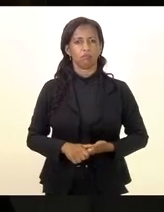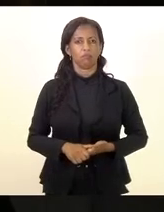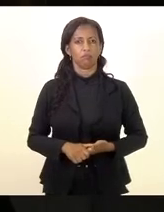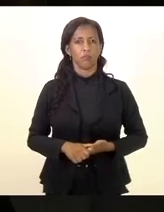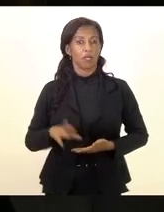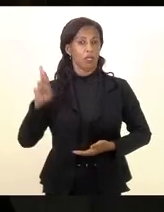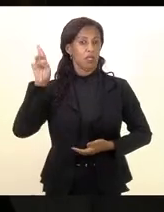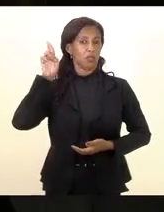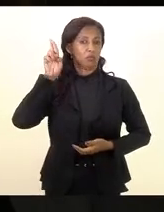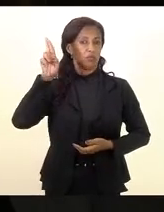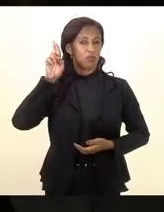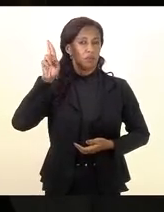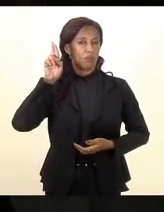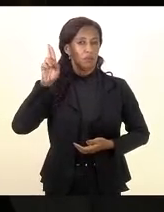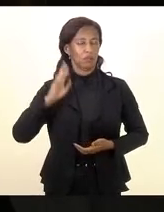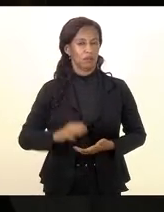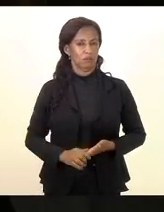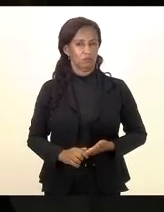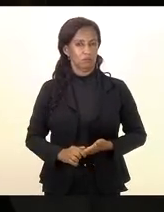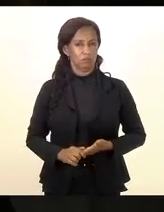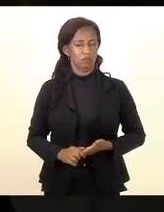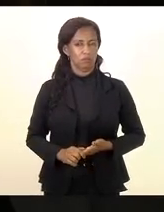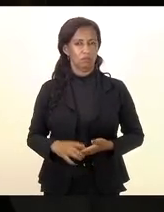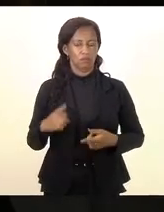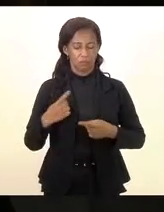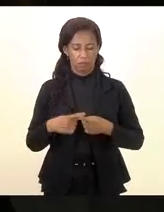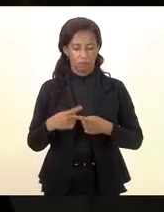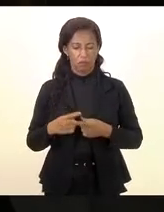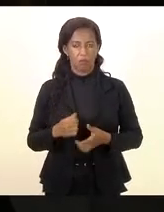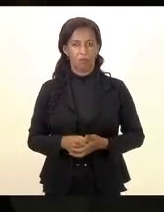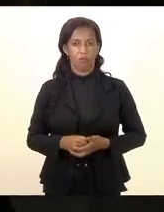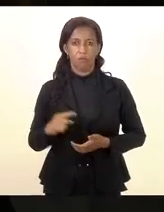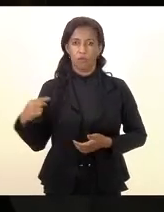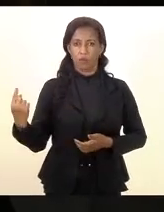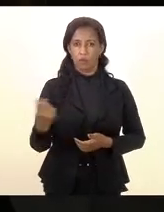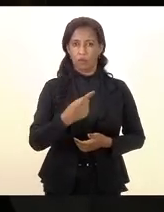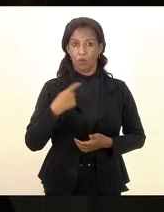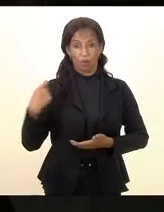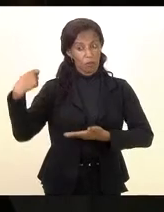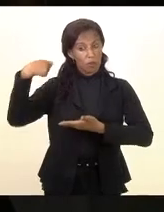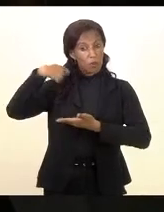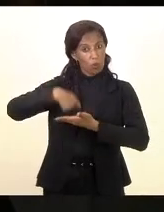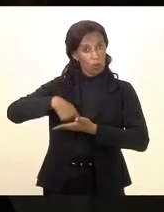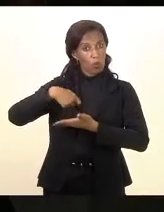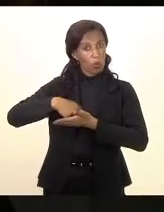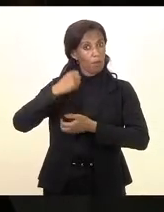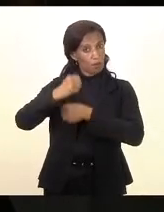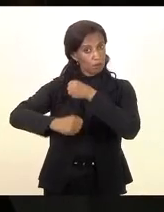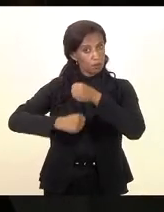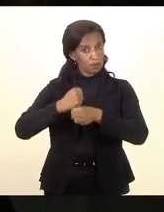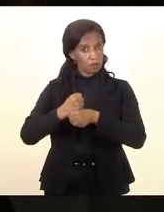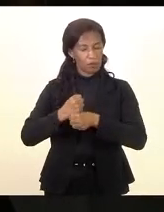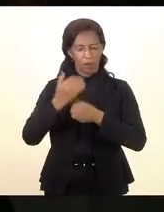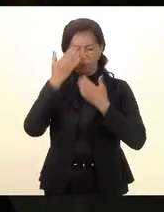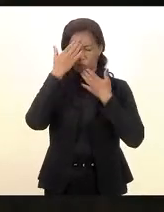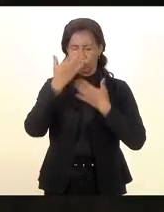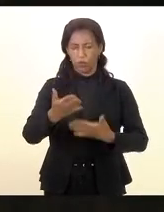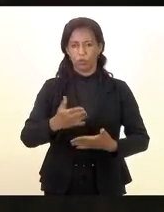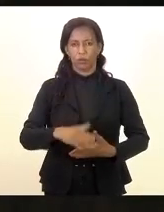responsabilidade porque nós todos seremos cobrados no ano que vem muito obrigado